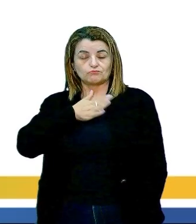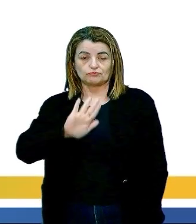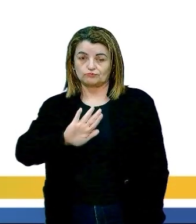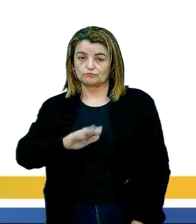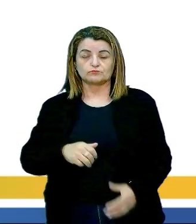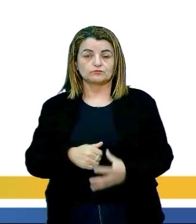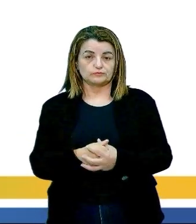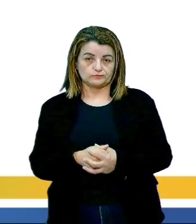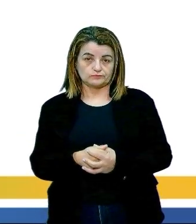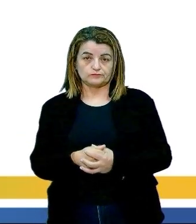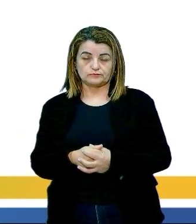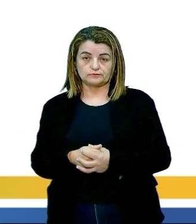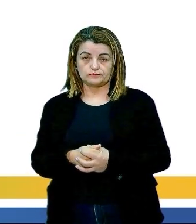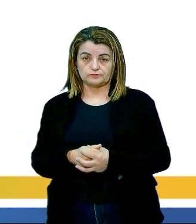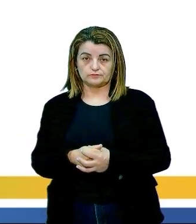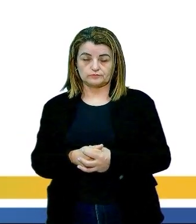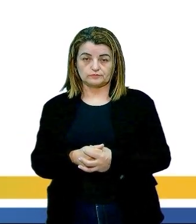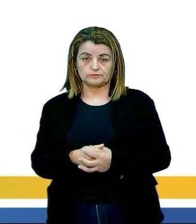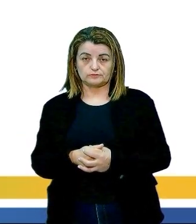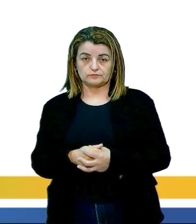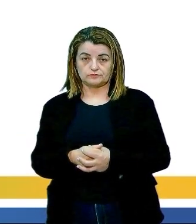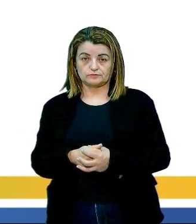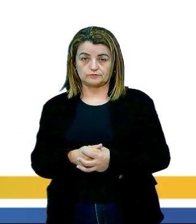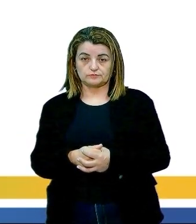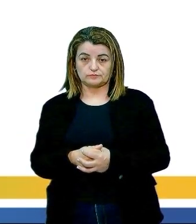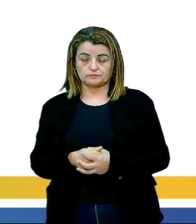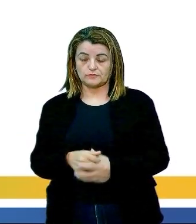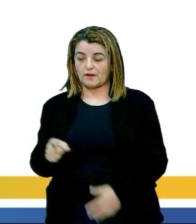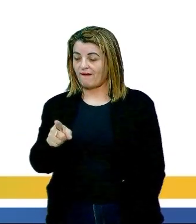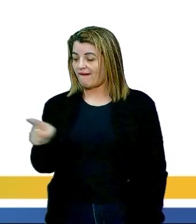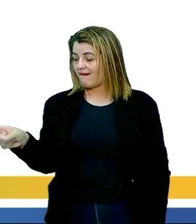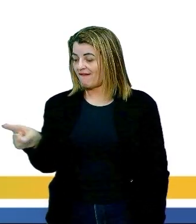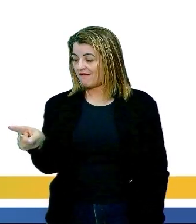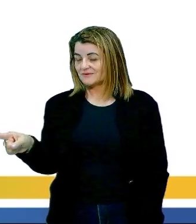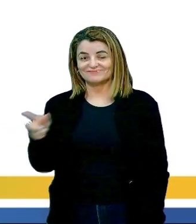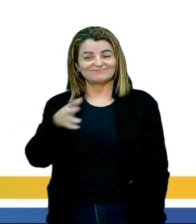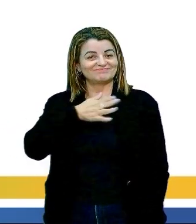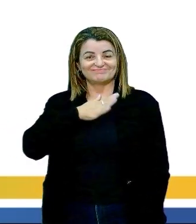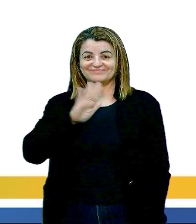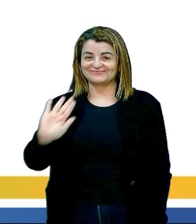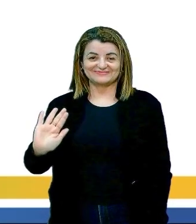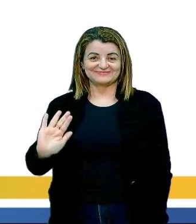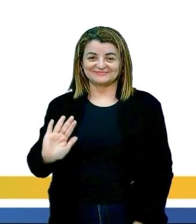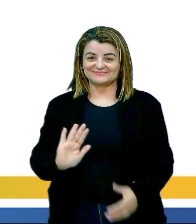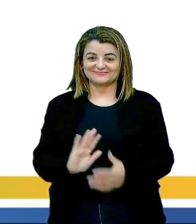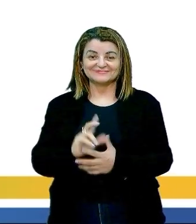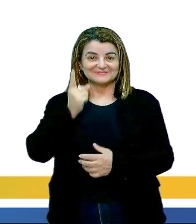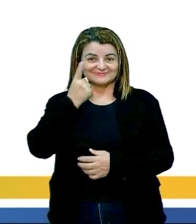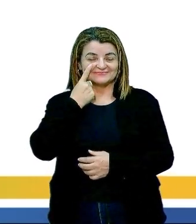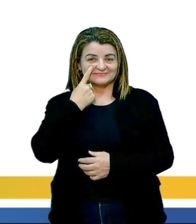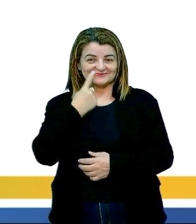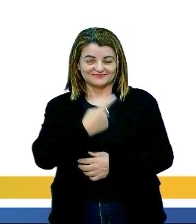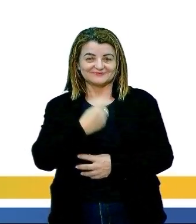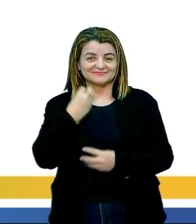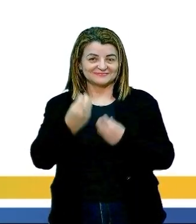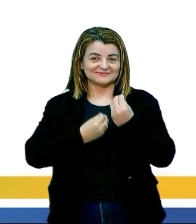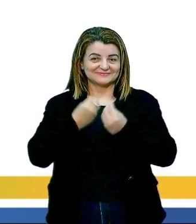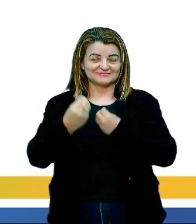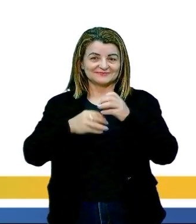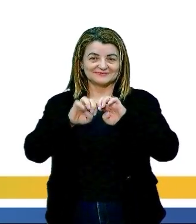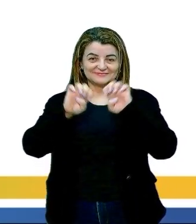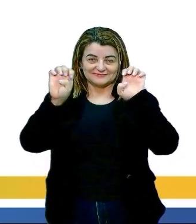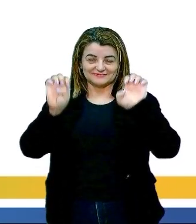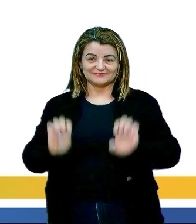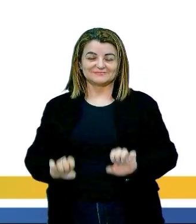gosta. E they don't like, eles não gostam. Vocês observaram aí como que vai ficar essa estrutura com